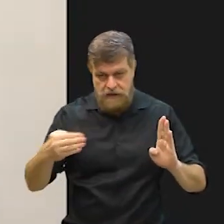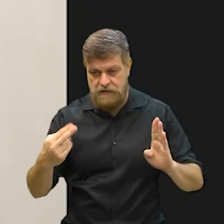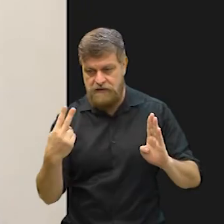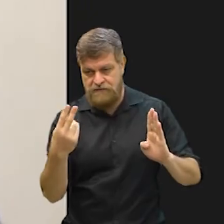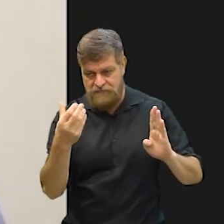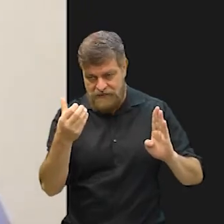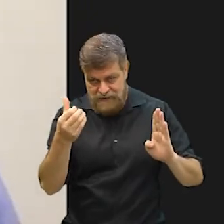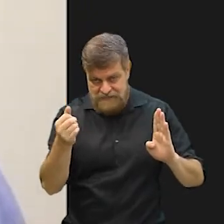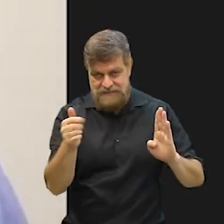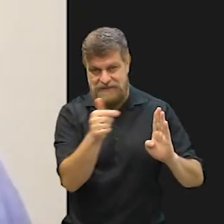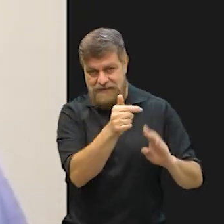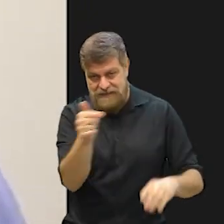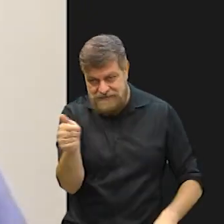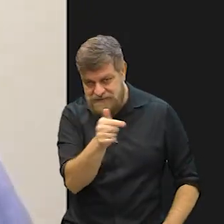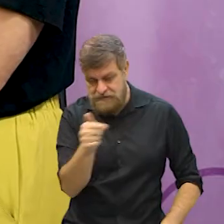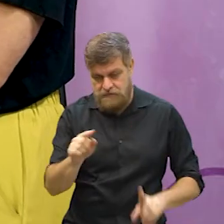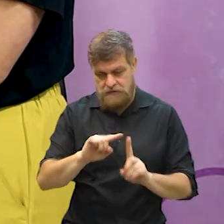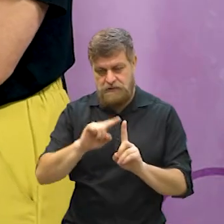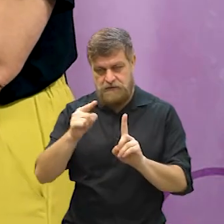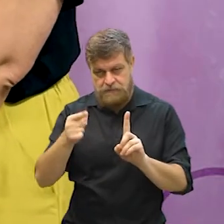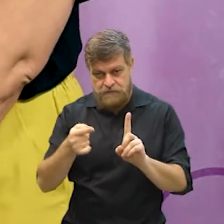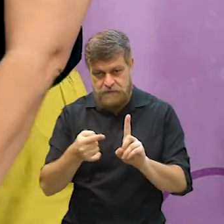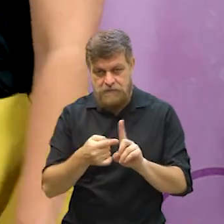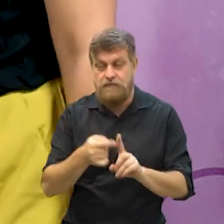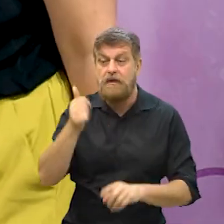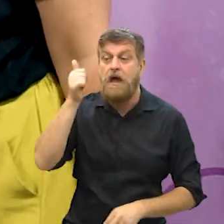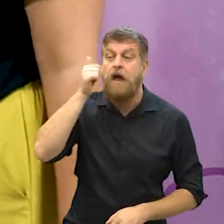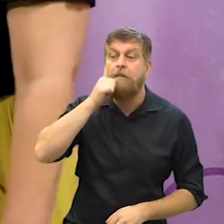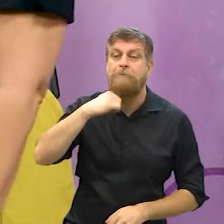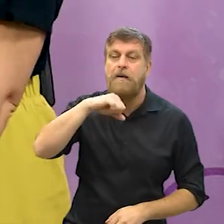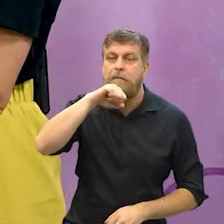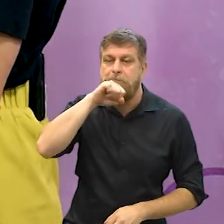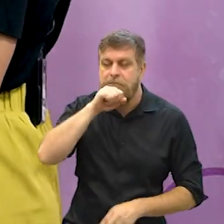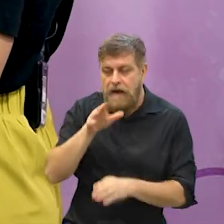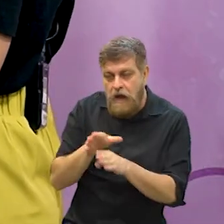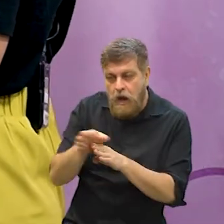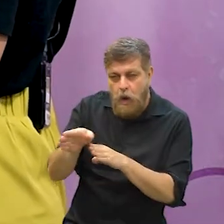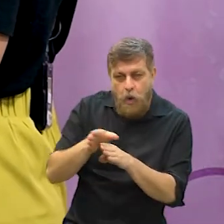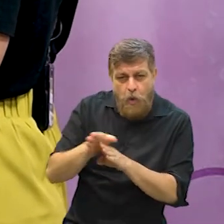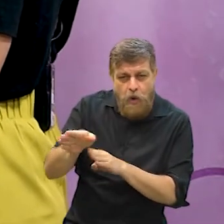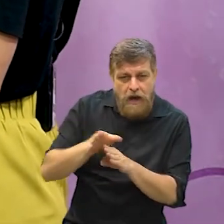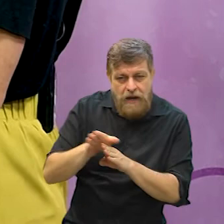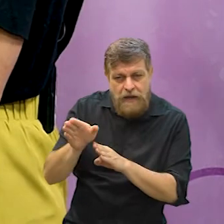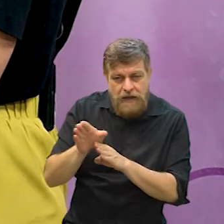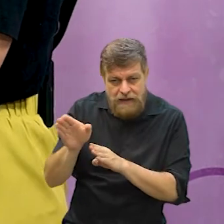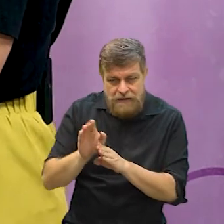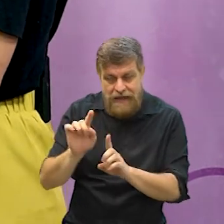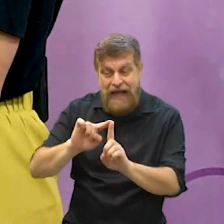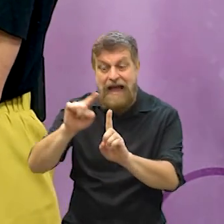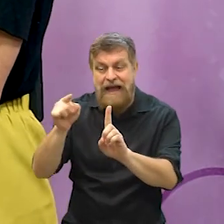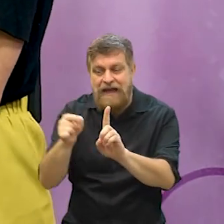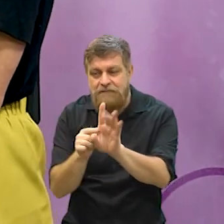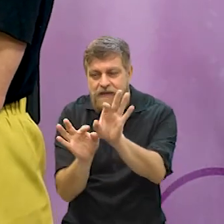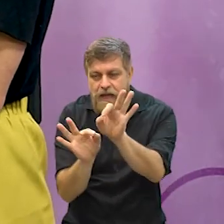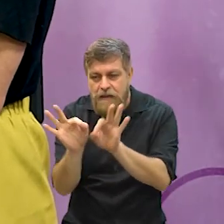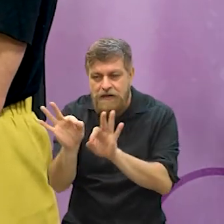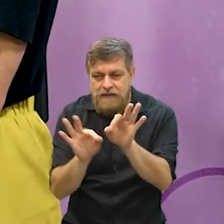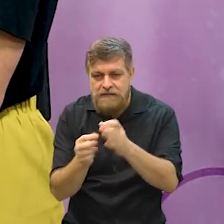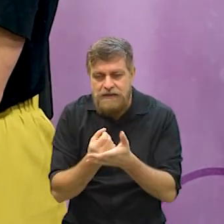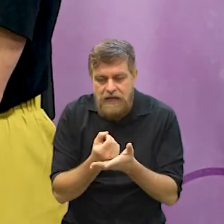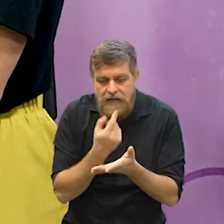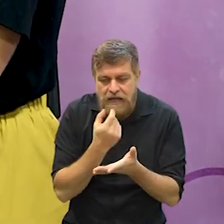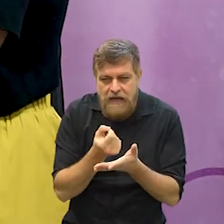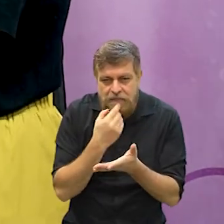a 26 semanas de gestação. E para a mulher, a orientação que o senhor dá sempre aí, planejar essa gravidez